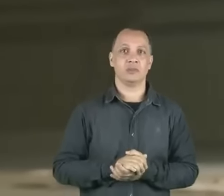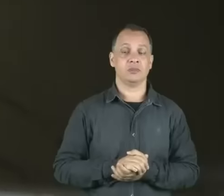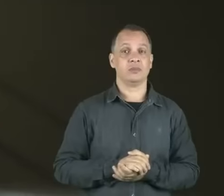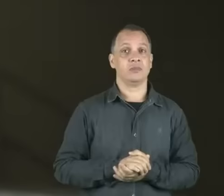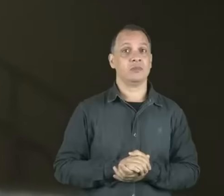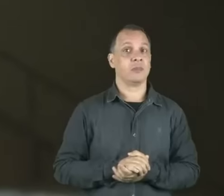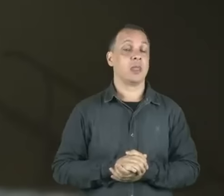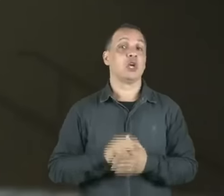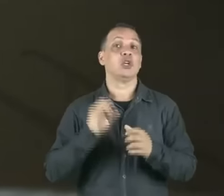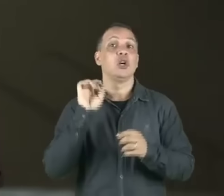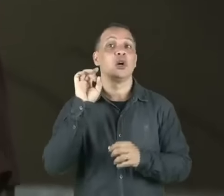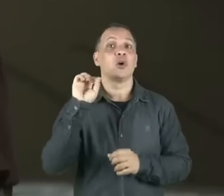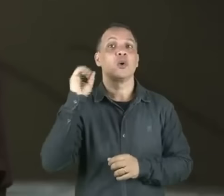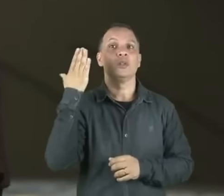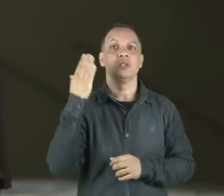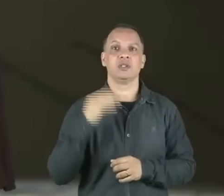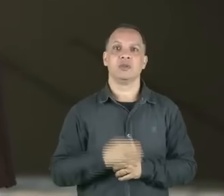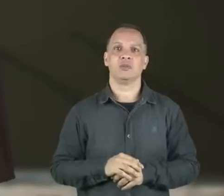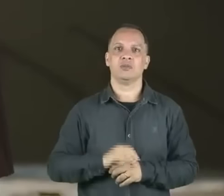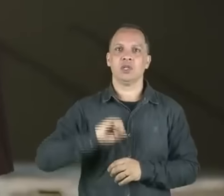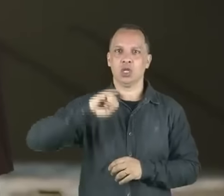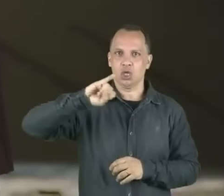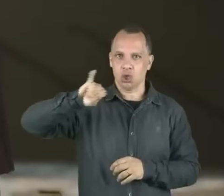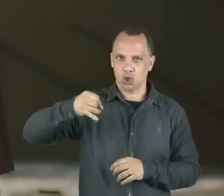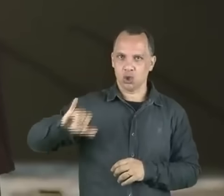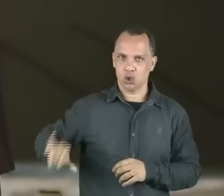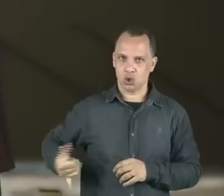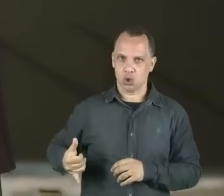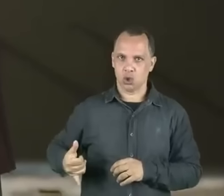amaldiçoou a Deus